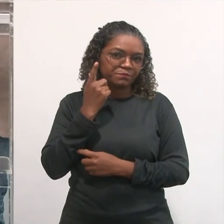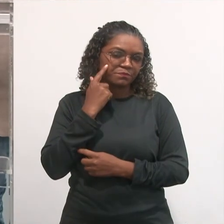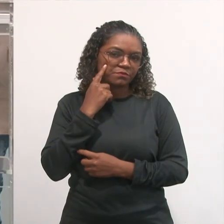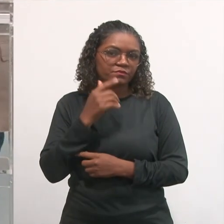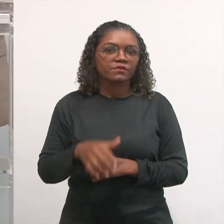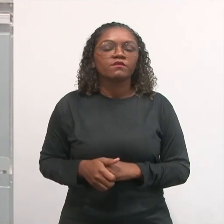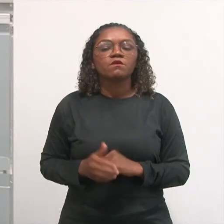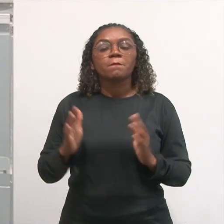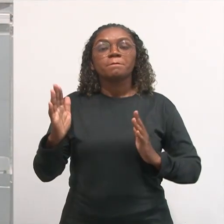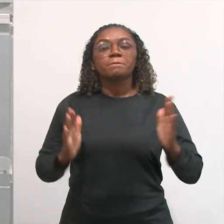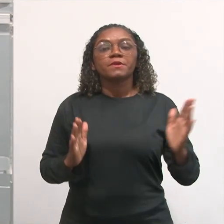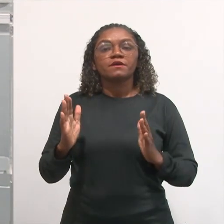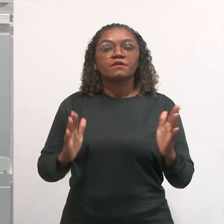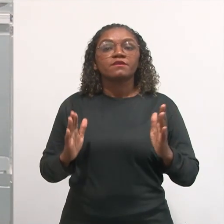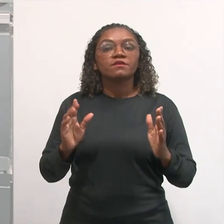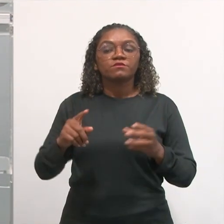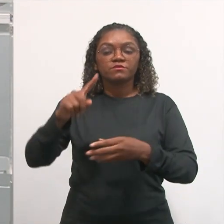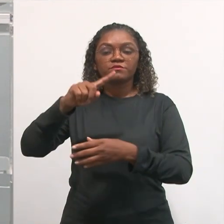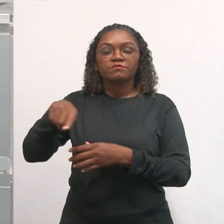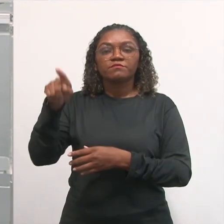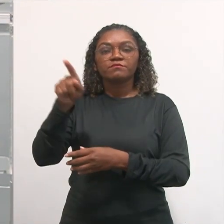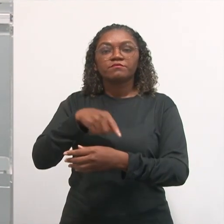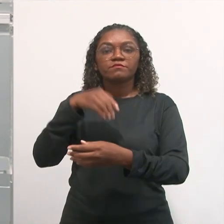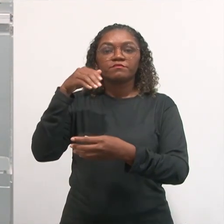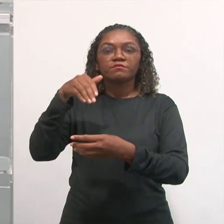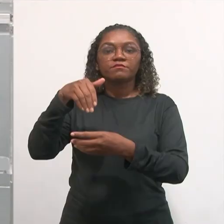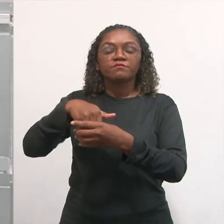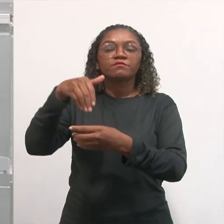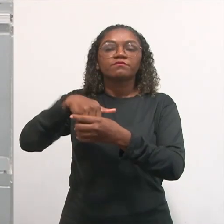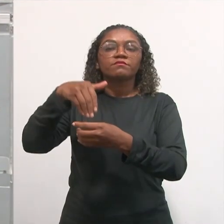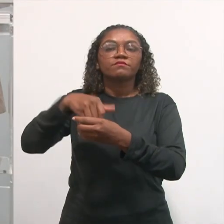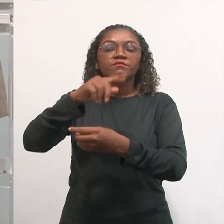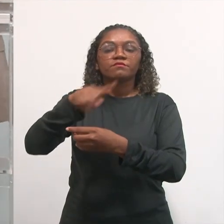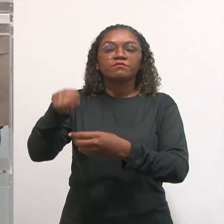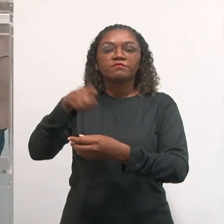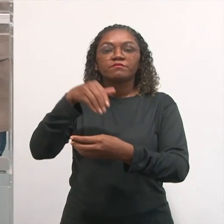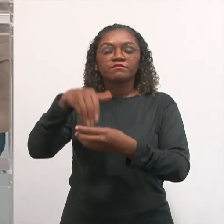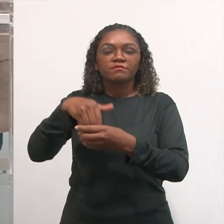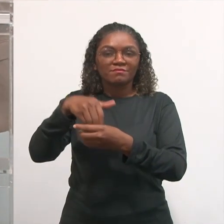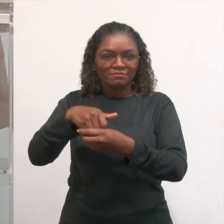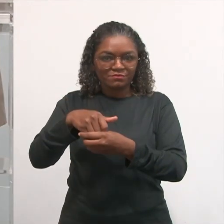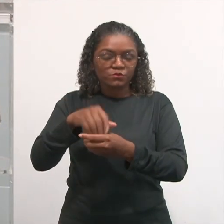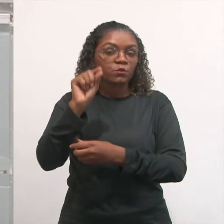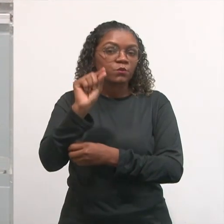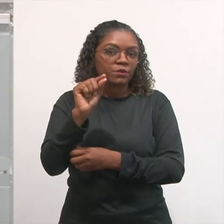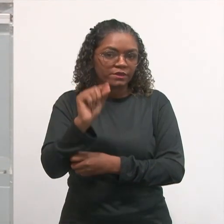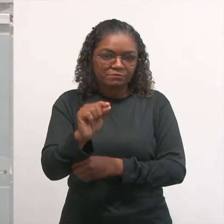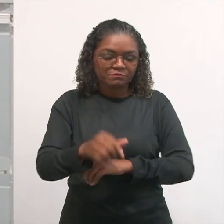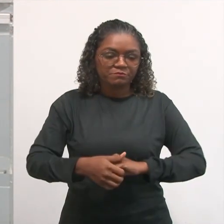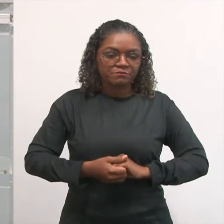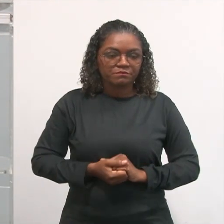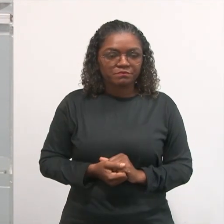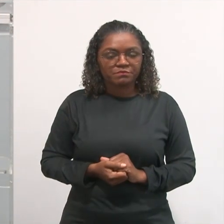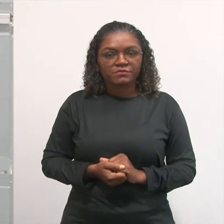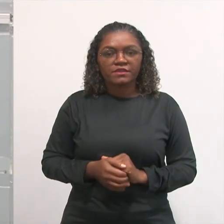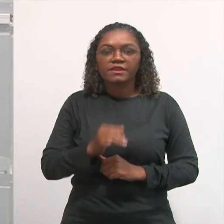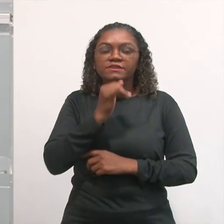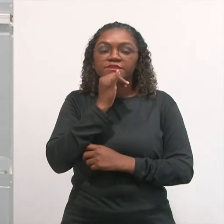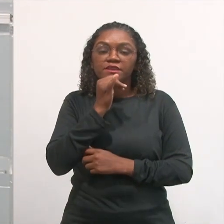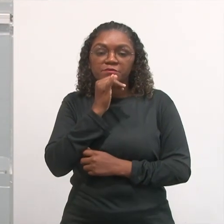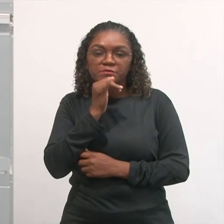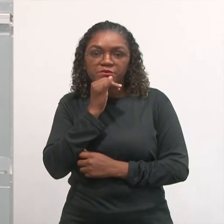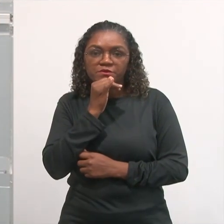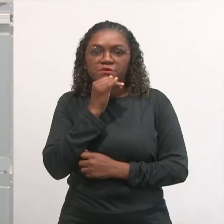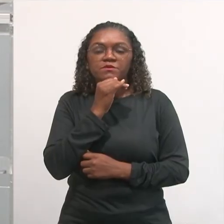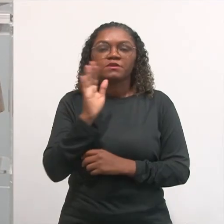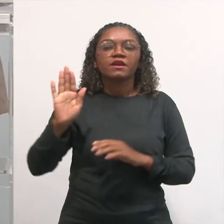que tem muitas pesquisas eleitorais, né? Semanalmente tem pesquisas eleitorais sobre o prefeito da cidade, por exemplo, dos candidatos a prefeito